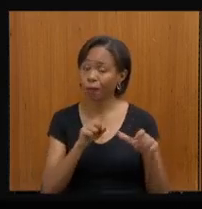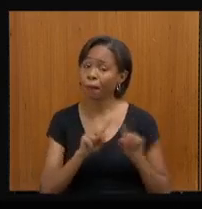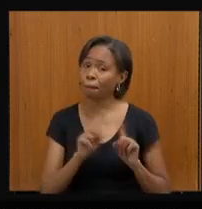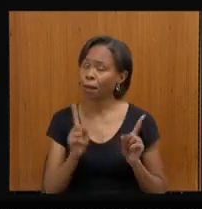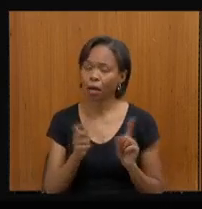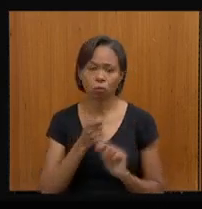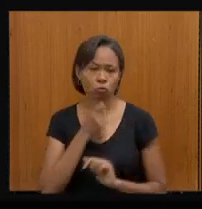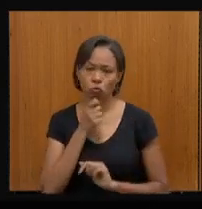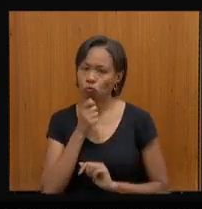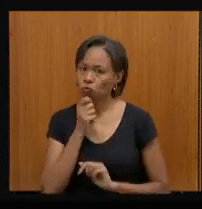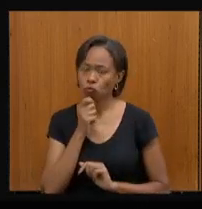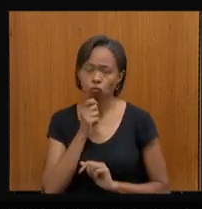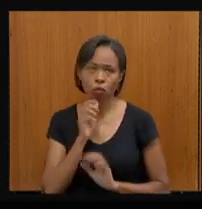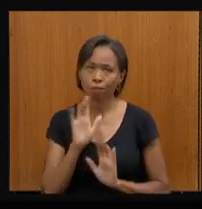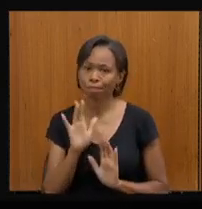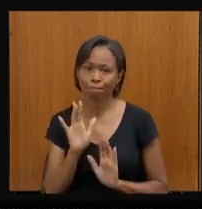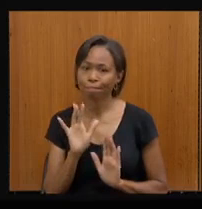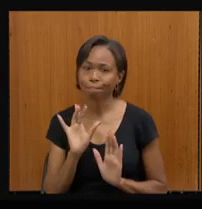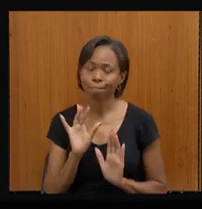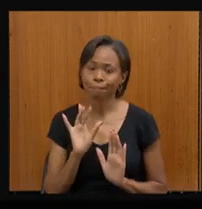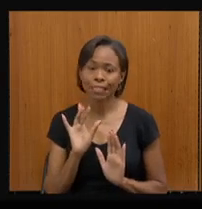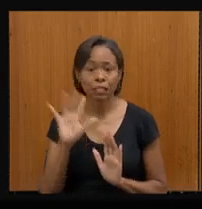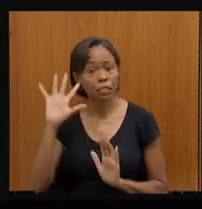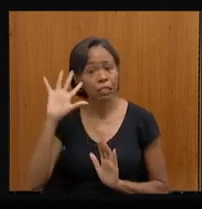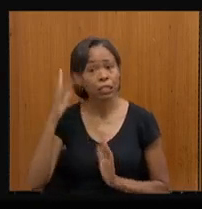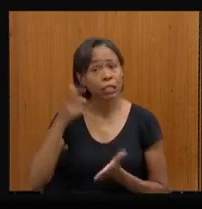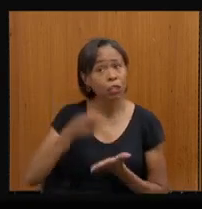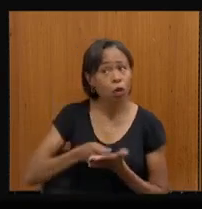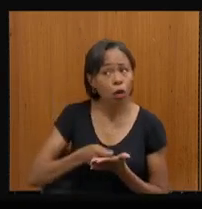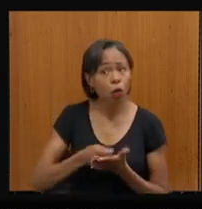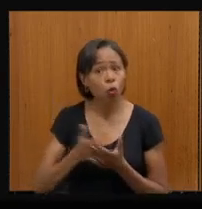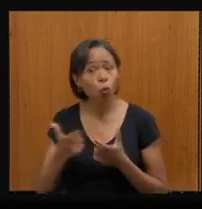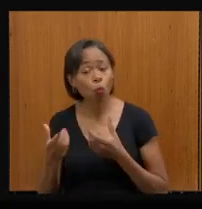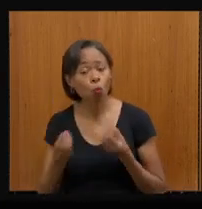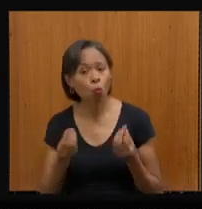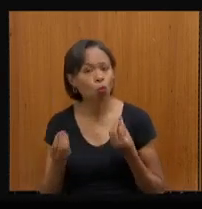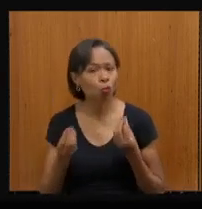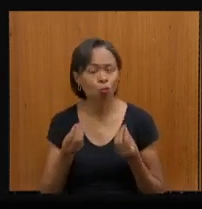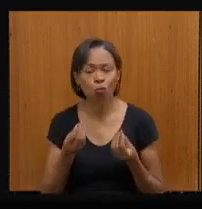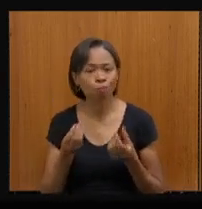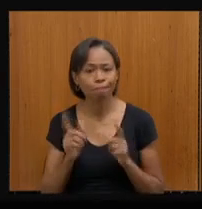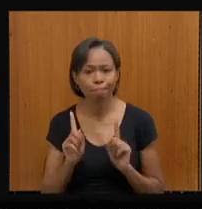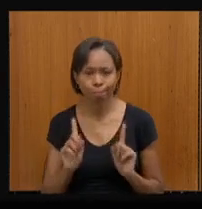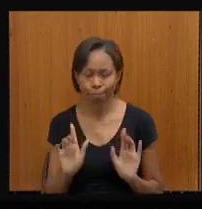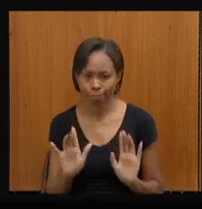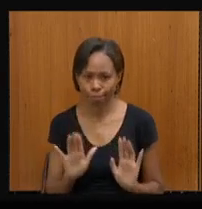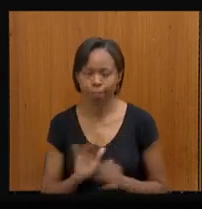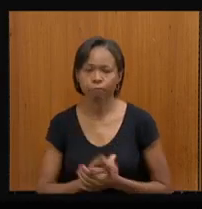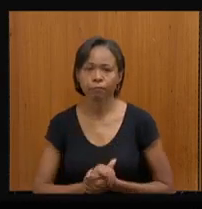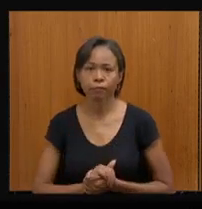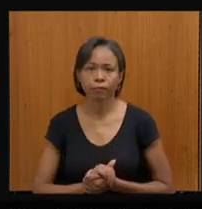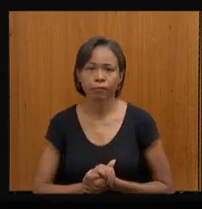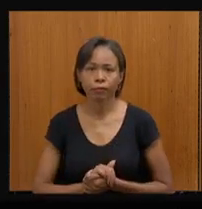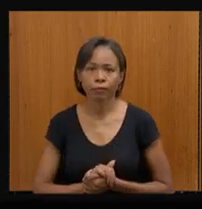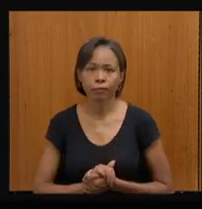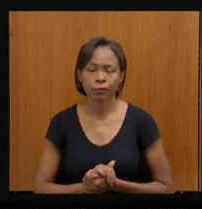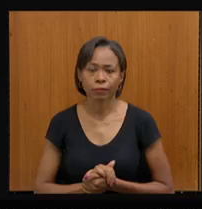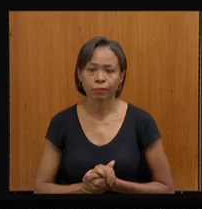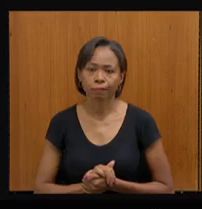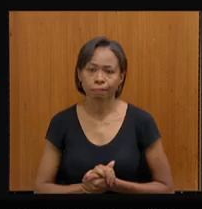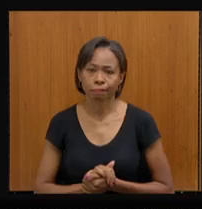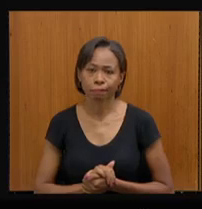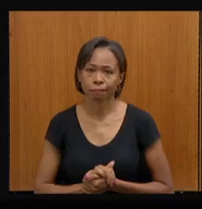não definiram o seu projeto não conseguiram ainda de seus números e depois da forte exclui é uma